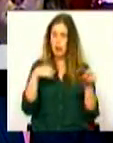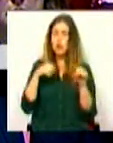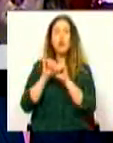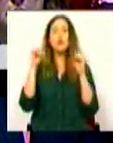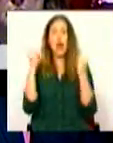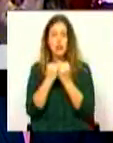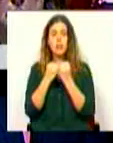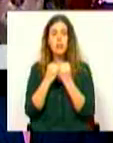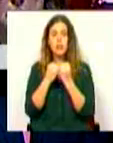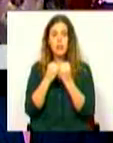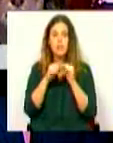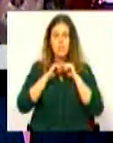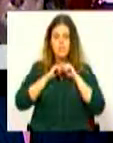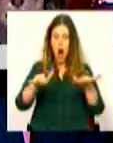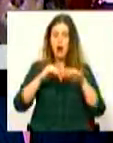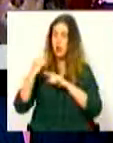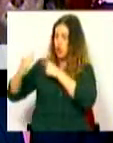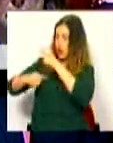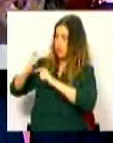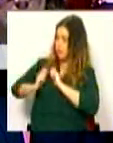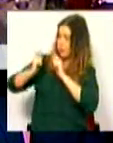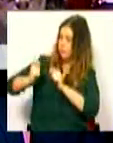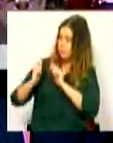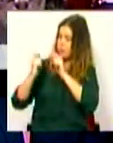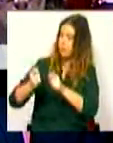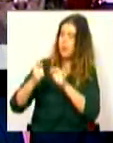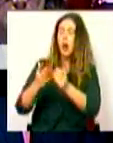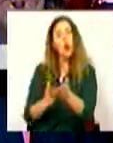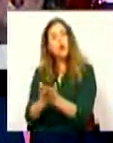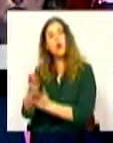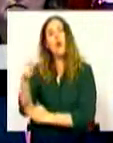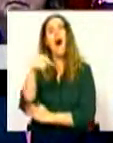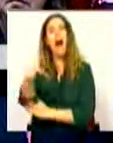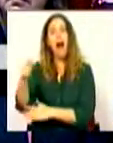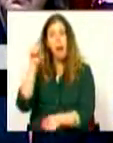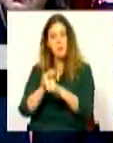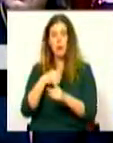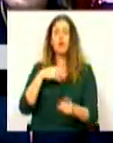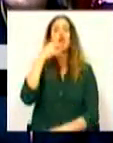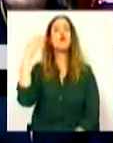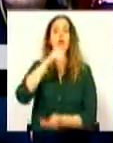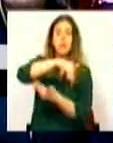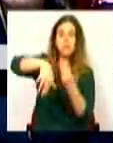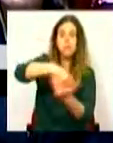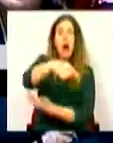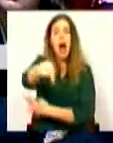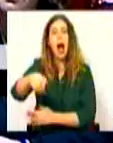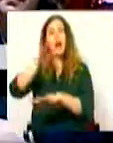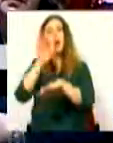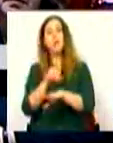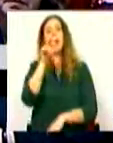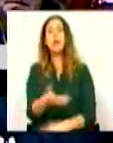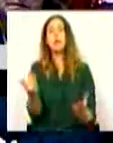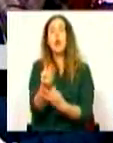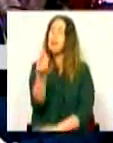sociais se vão reproduzindo geracionalmente e continuam a existir, mesmo entre os mais jovens. E é por isso que